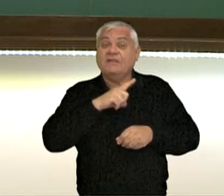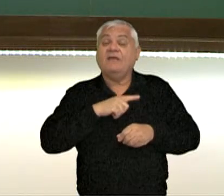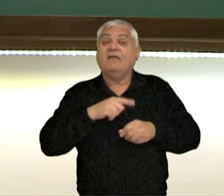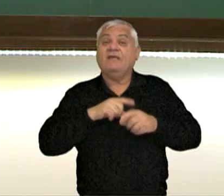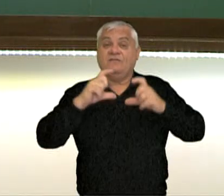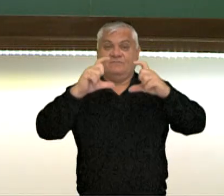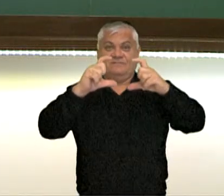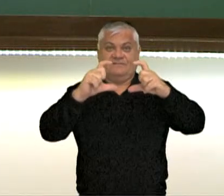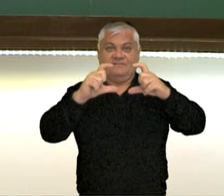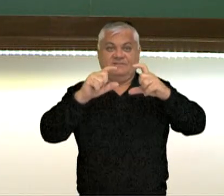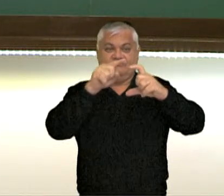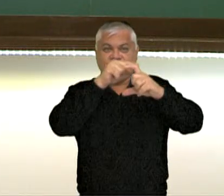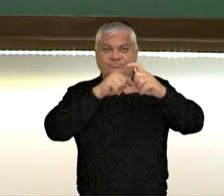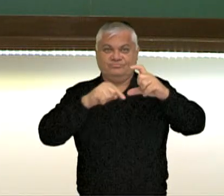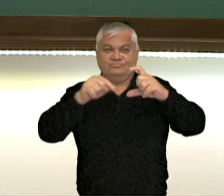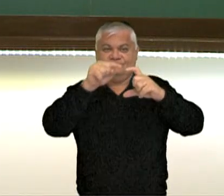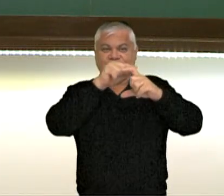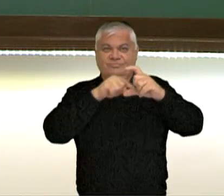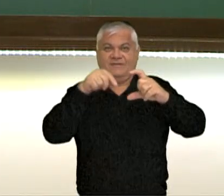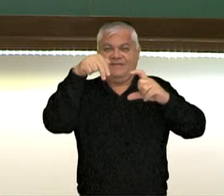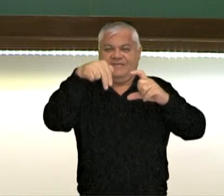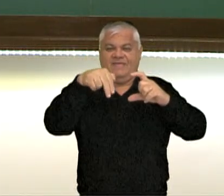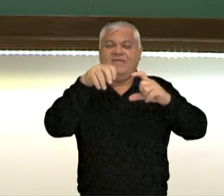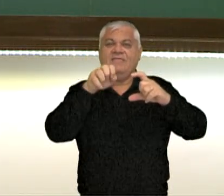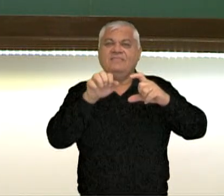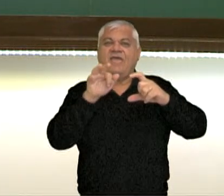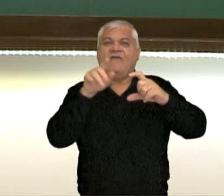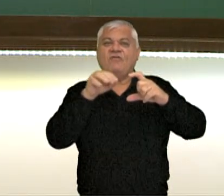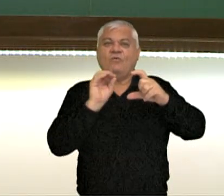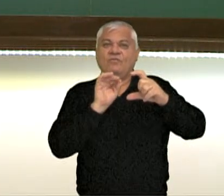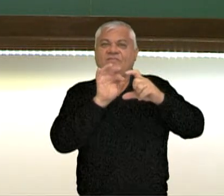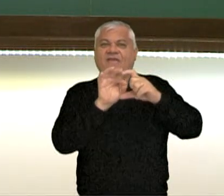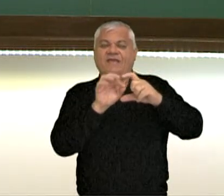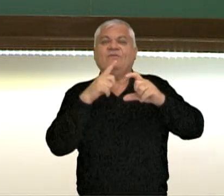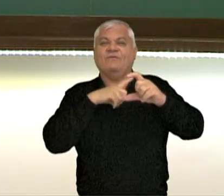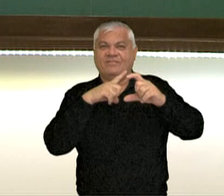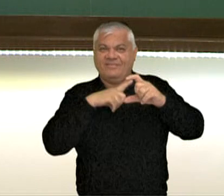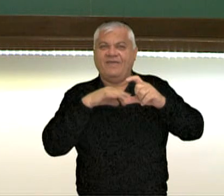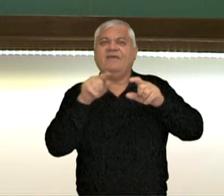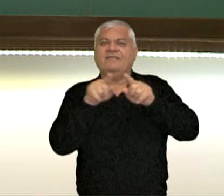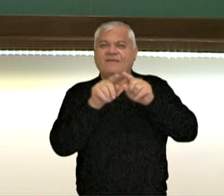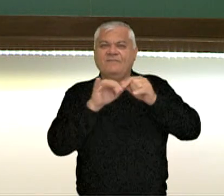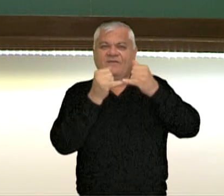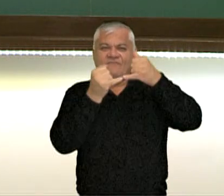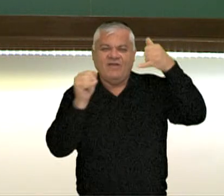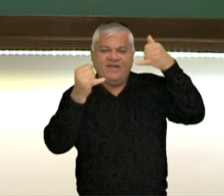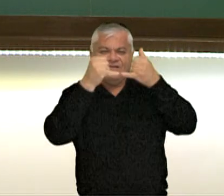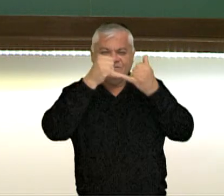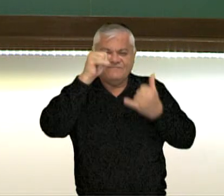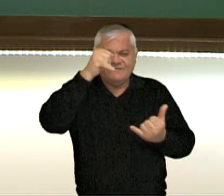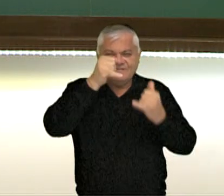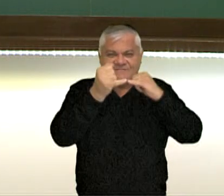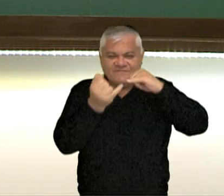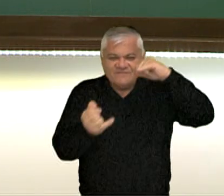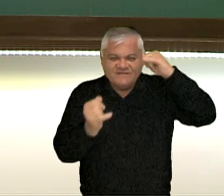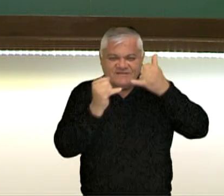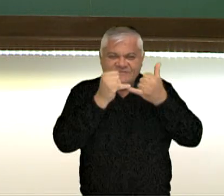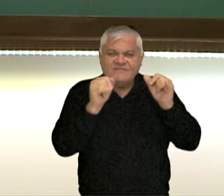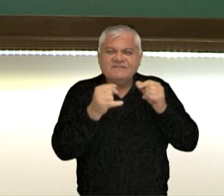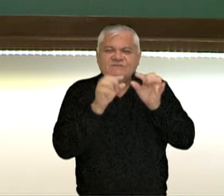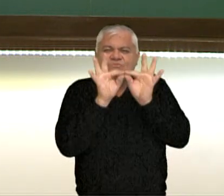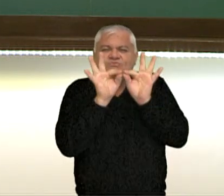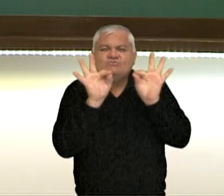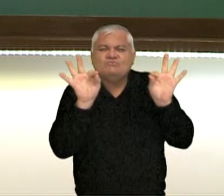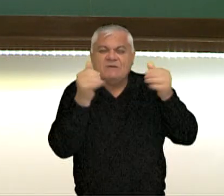no rim, lá dentro do néfron, por meio dos nossos capilares, né, vasinhos sanguíneos bem